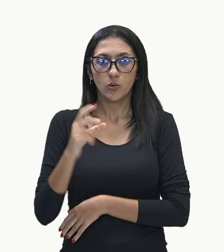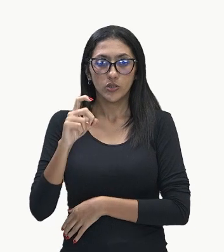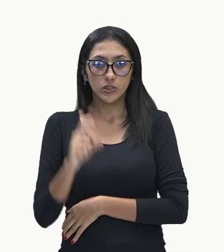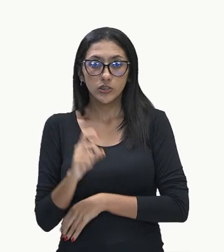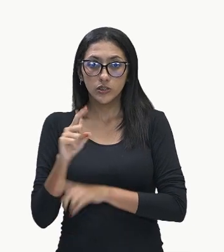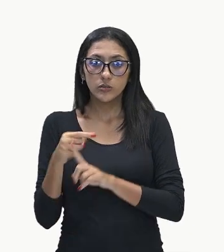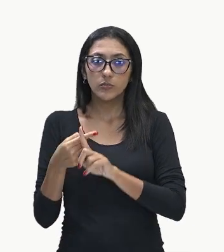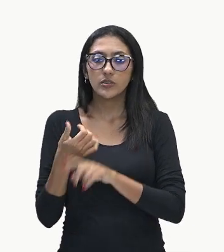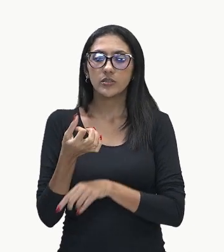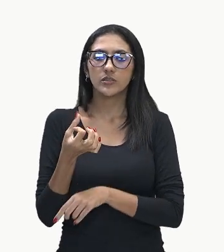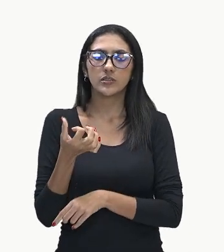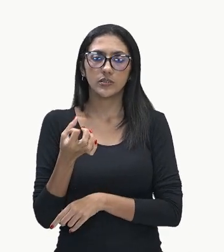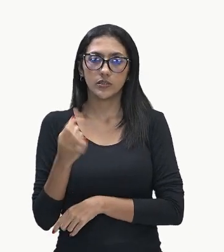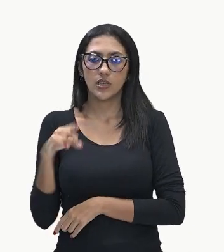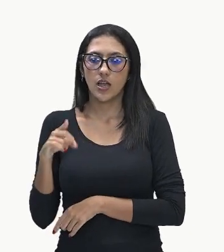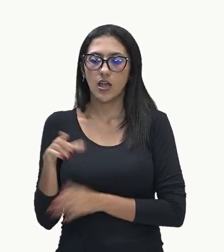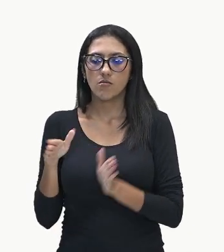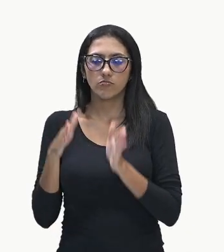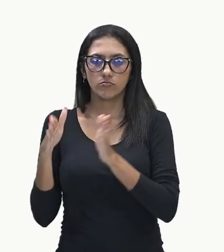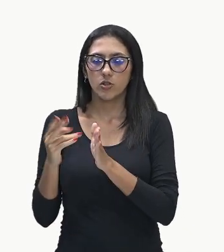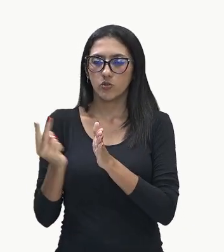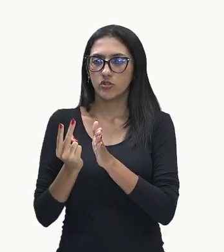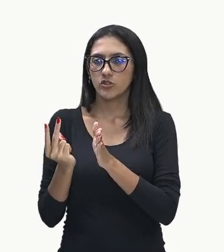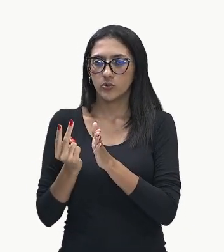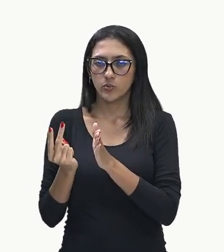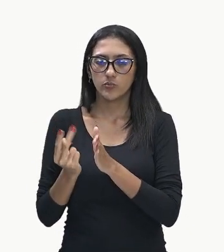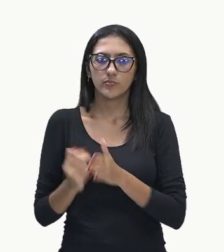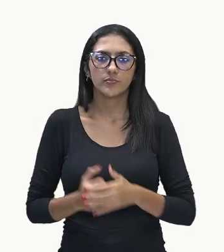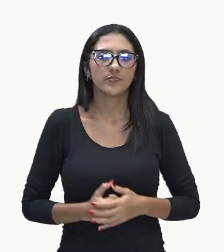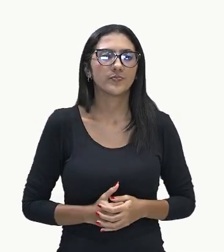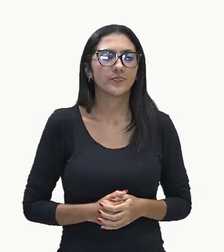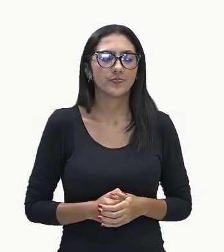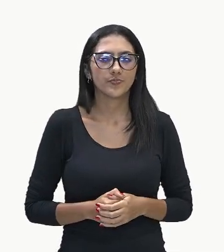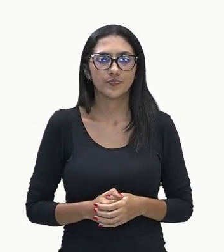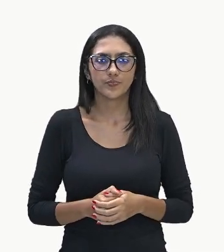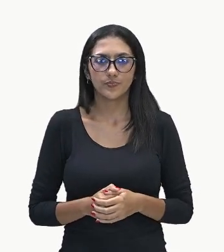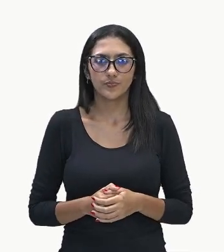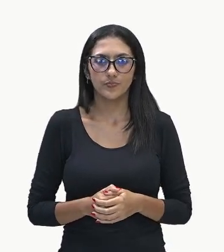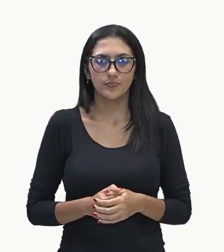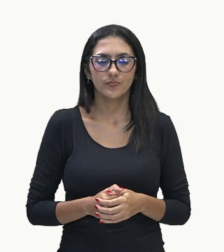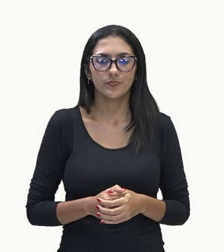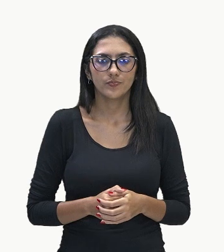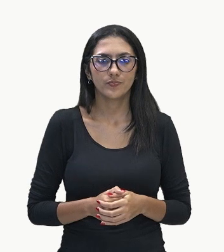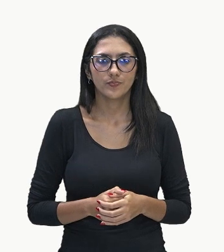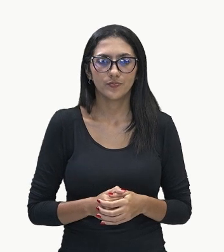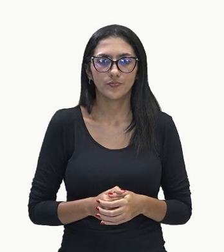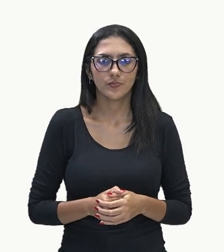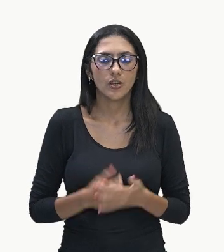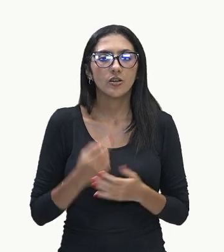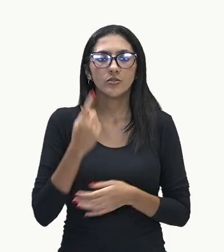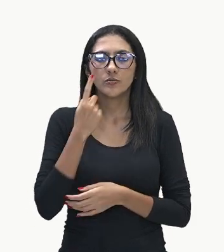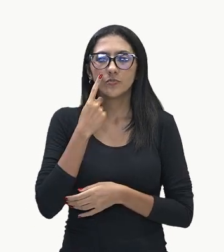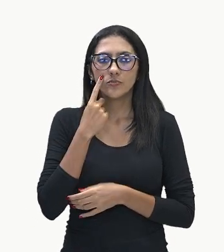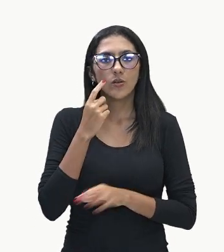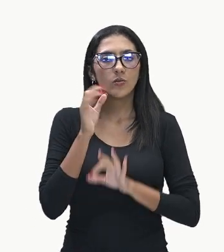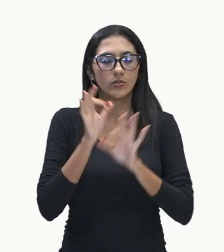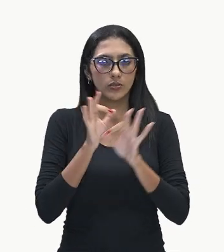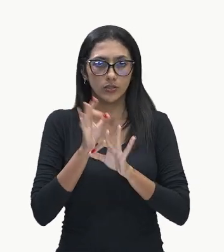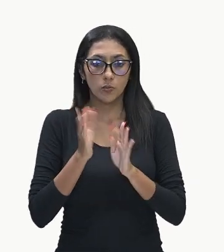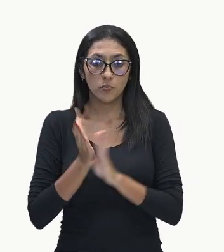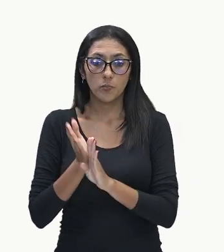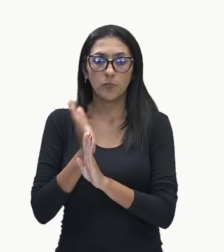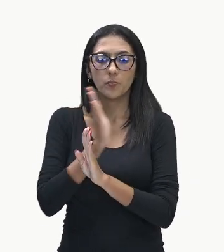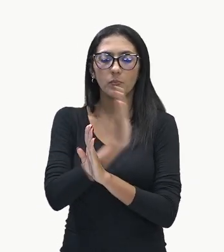o segundo membro. Então, agora, retomando aí a primeira observação, colocar no primeiro